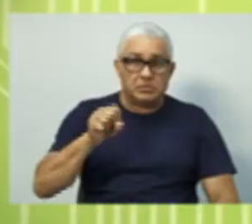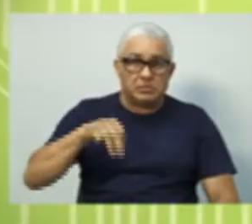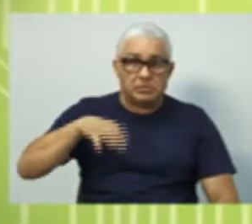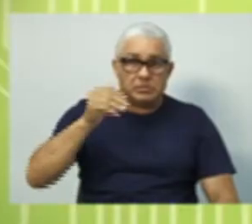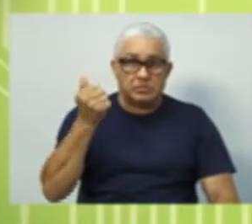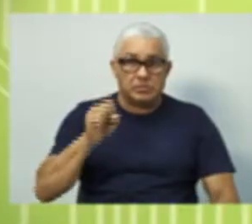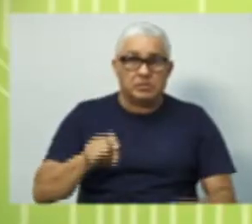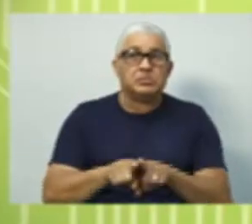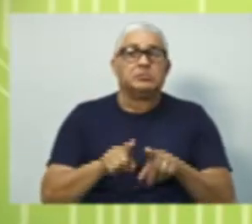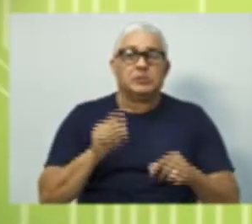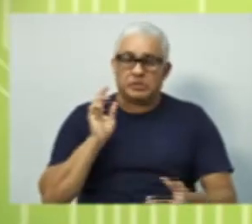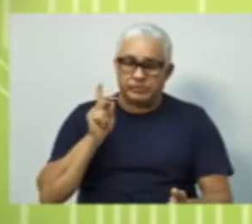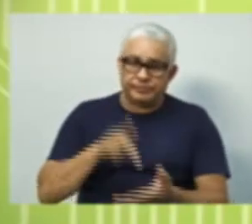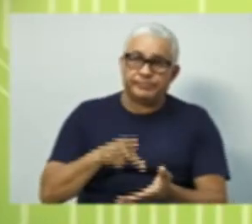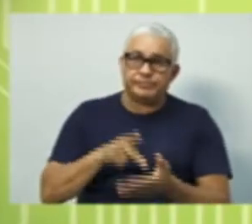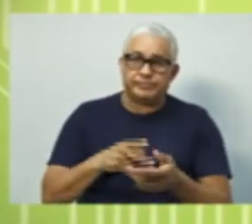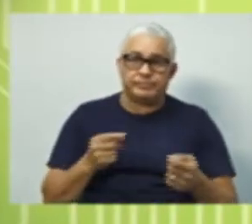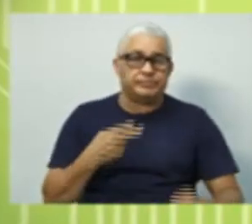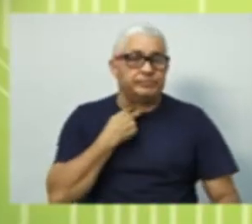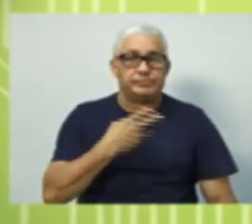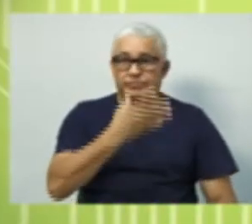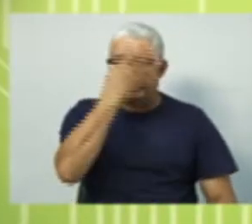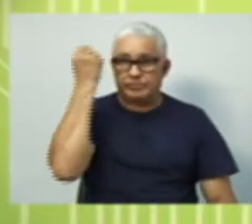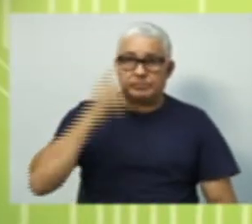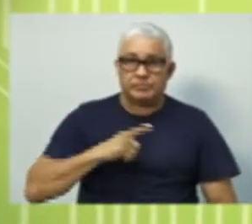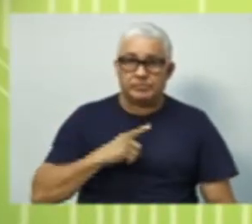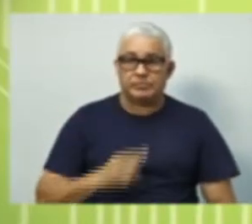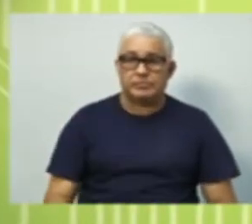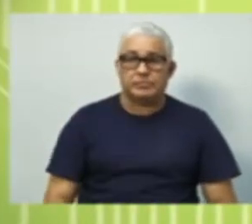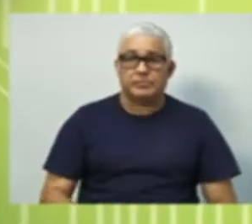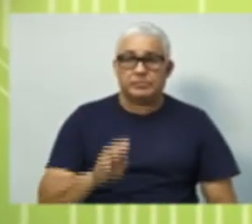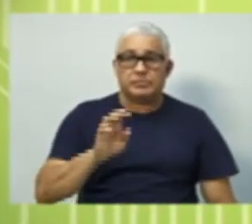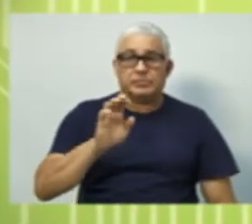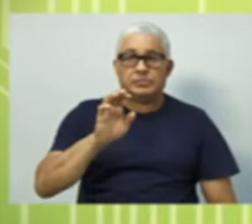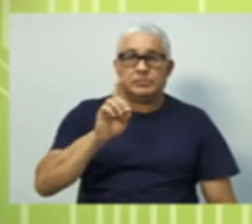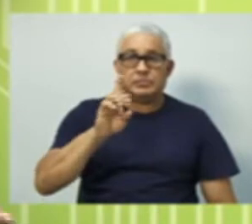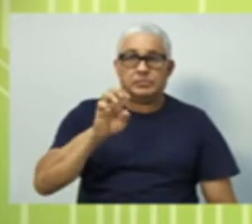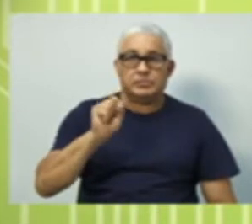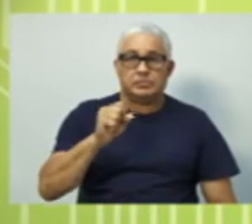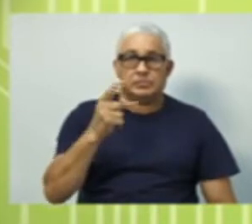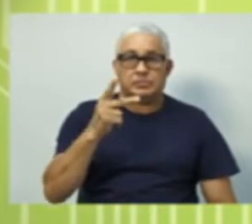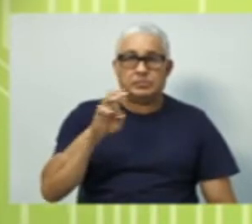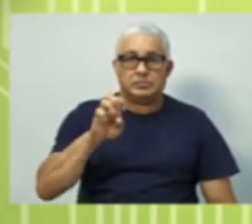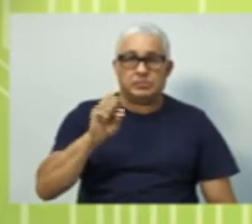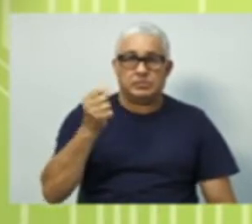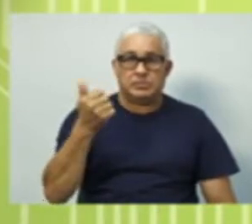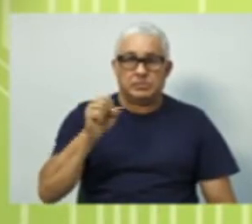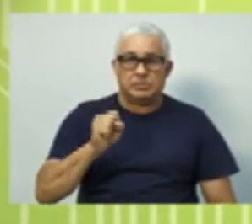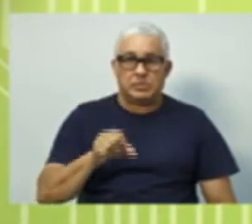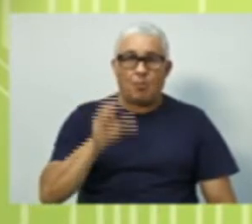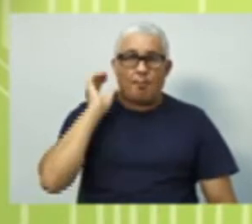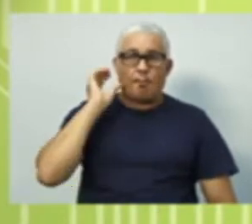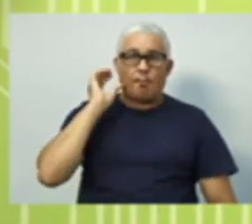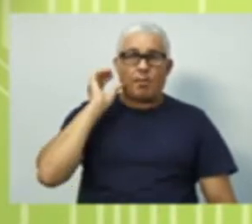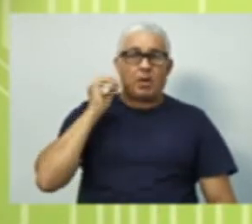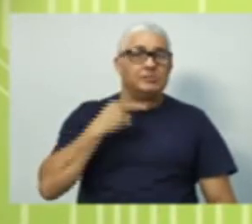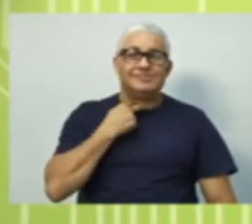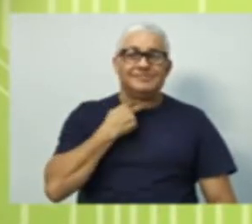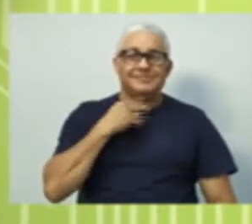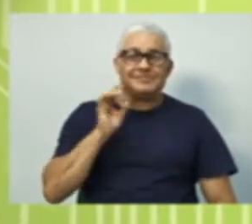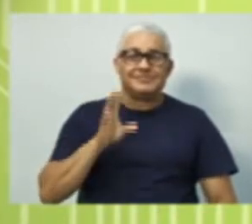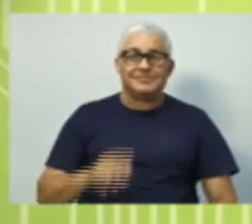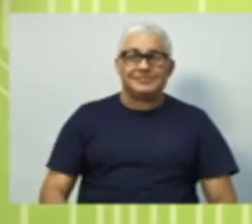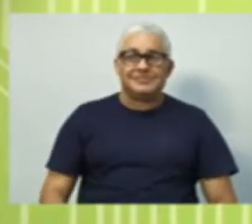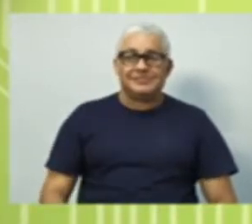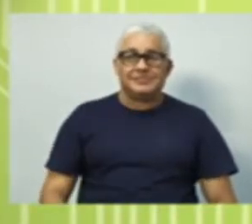mercado regressivo, que eu tenho que rever meus negócios, né? Então veja o seguinte, o que quero que vocês pensem com relação